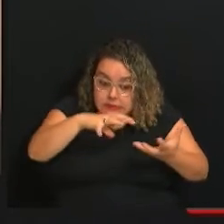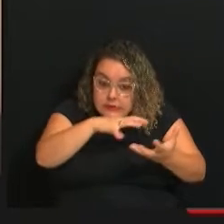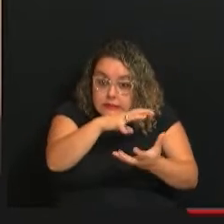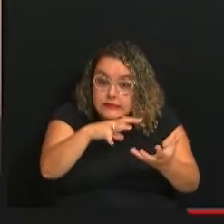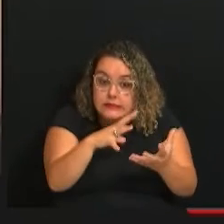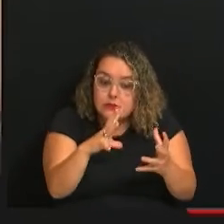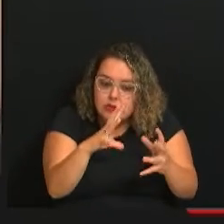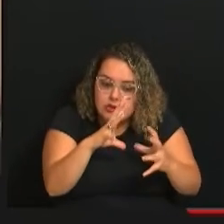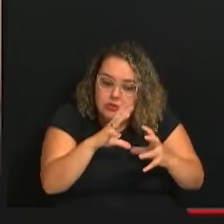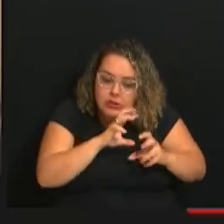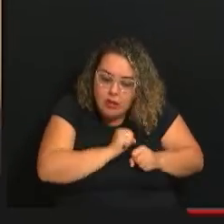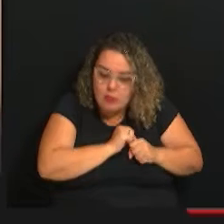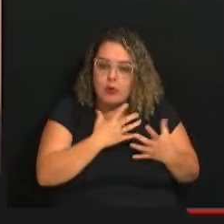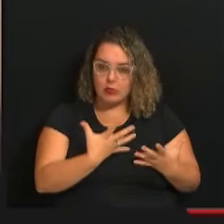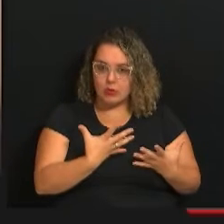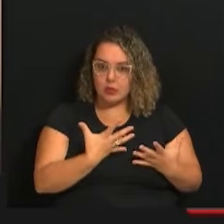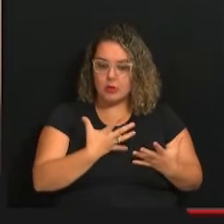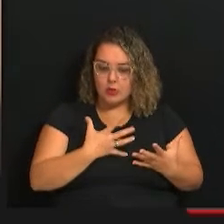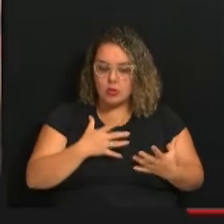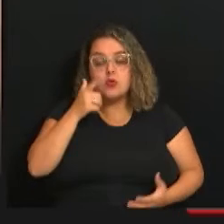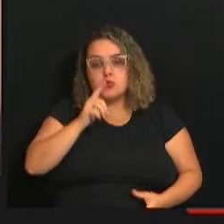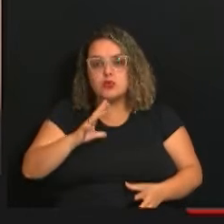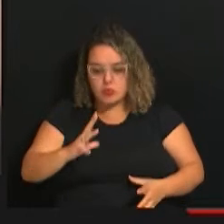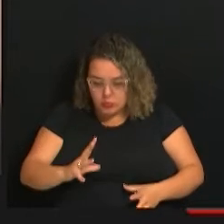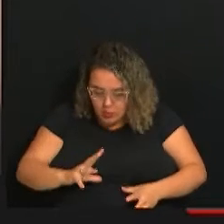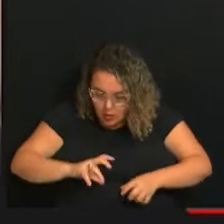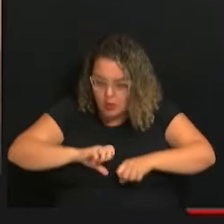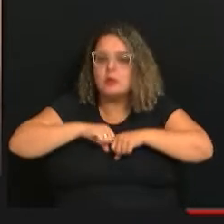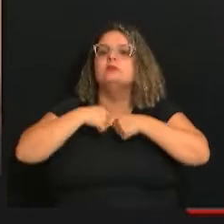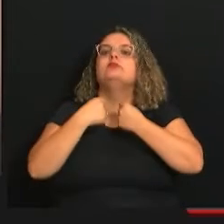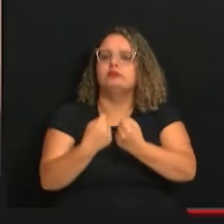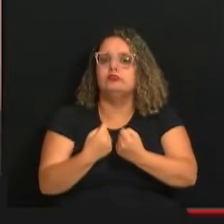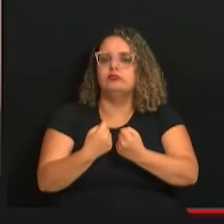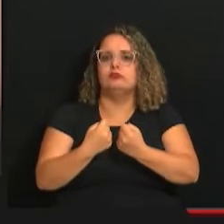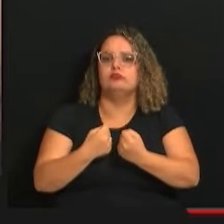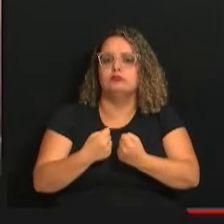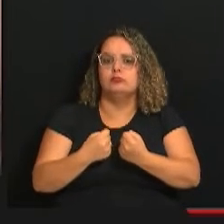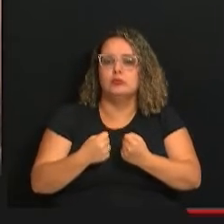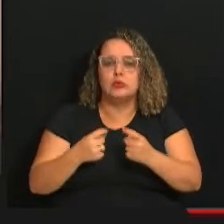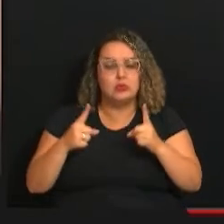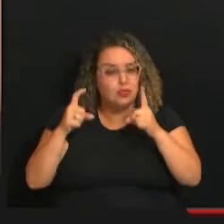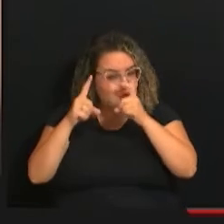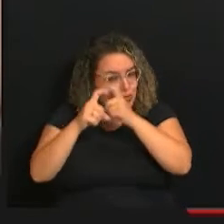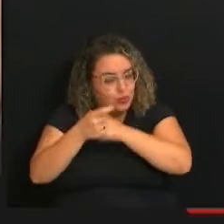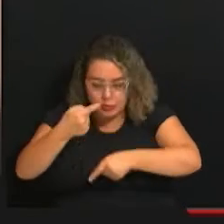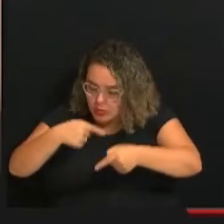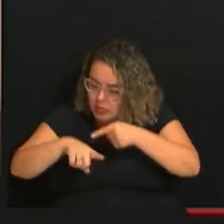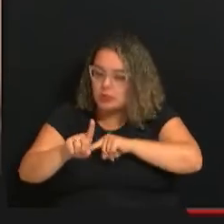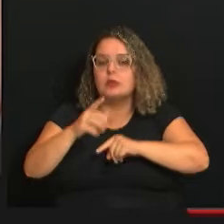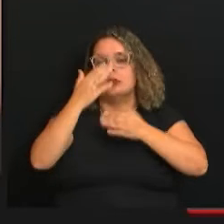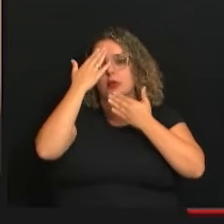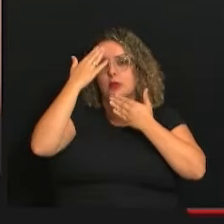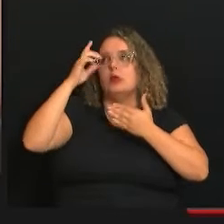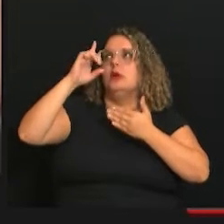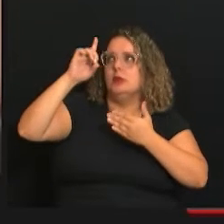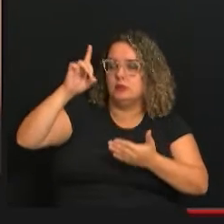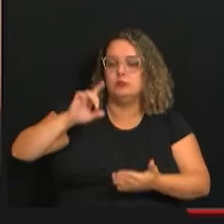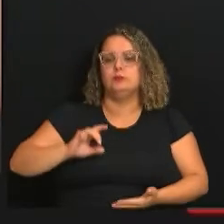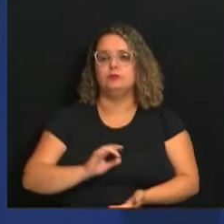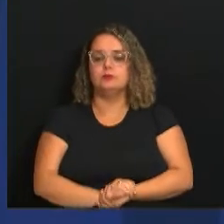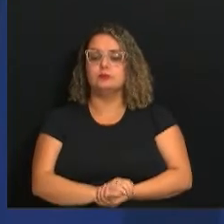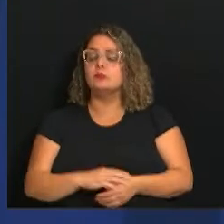você ver alguém nesse estado. Eu passava dias sem comer nada, eu tomava uma água de coco, um copo de água de coco que minha mãe chorava